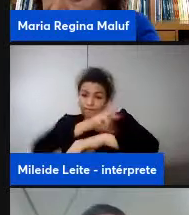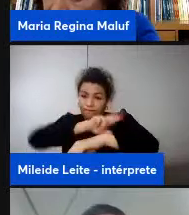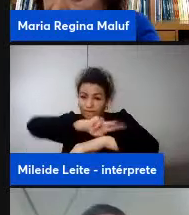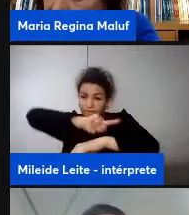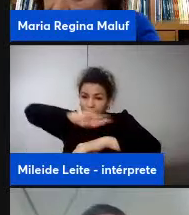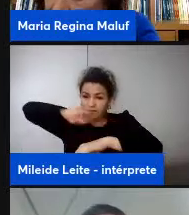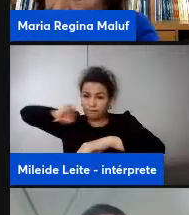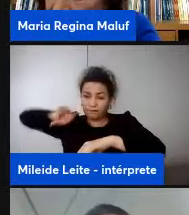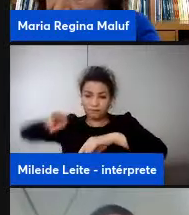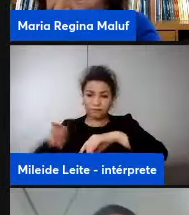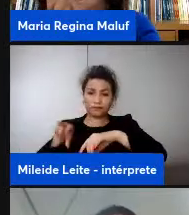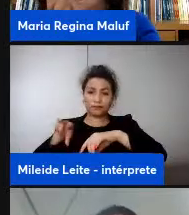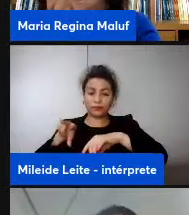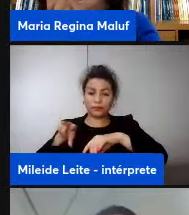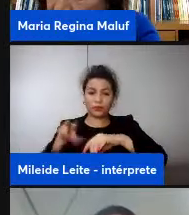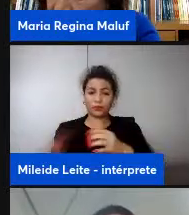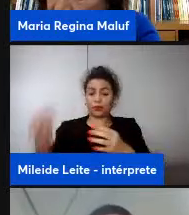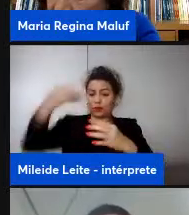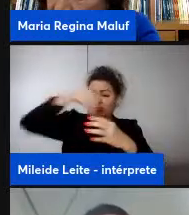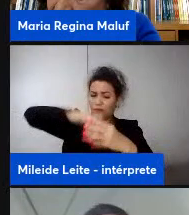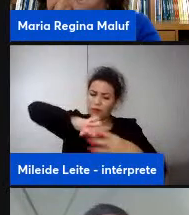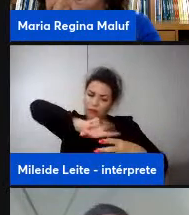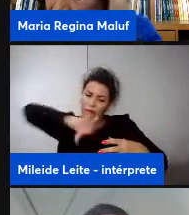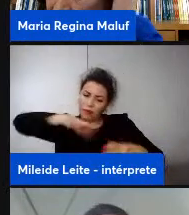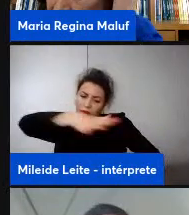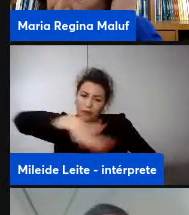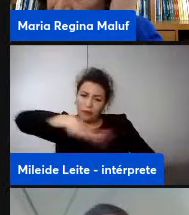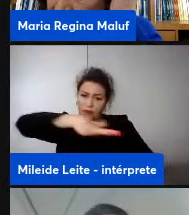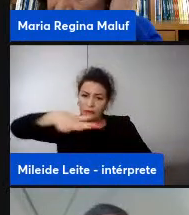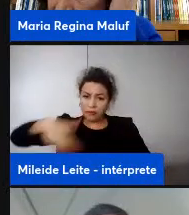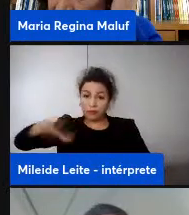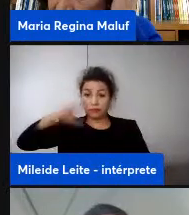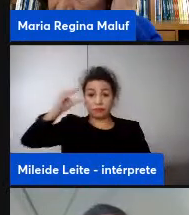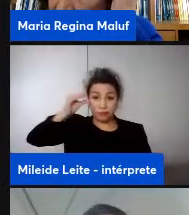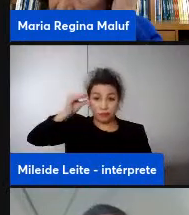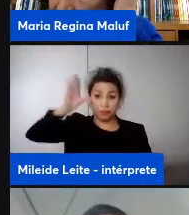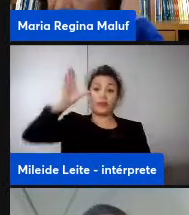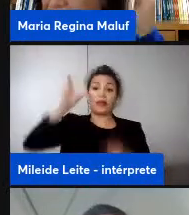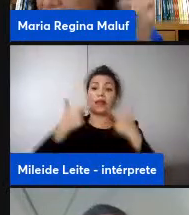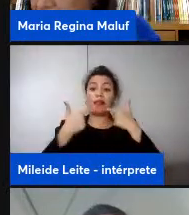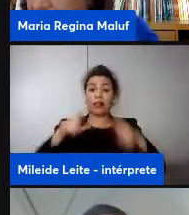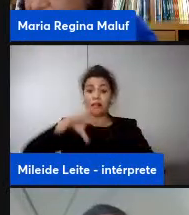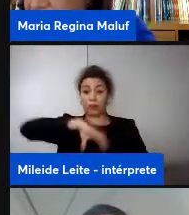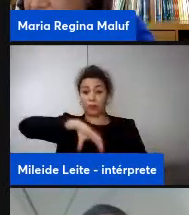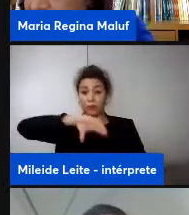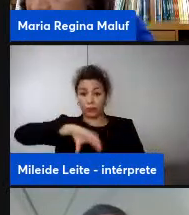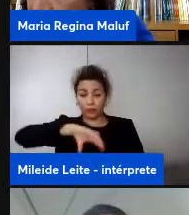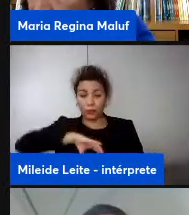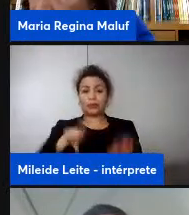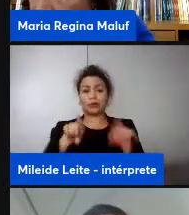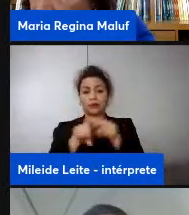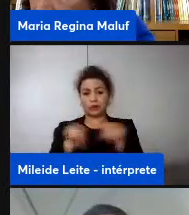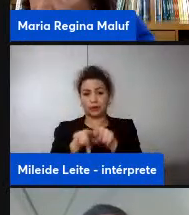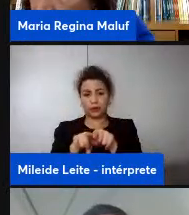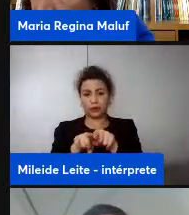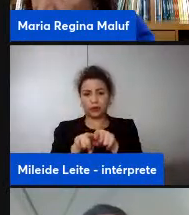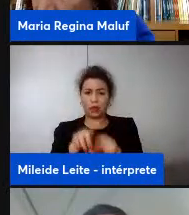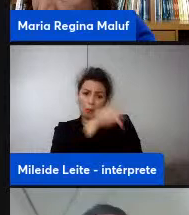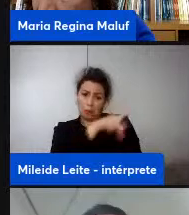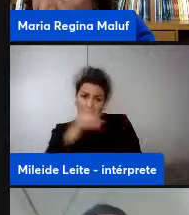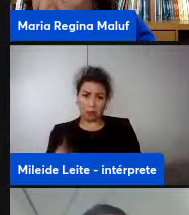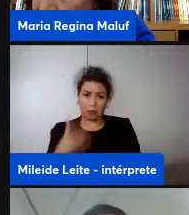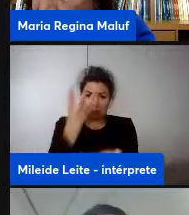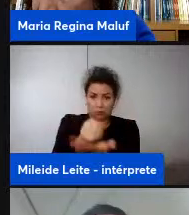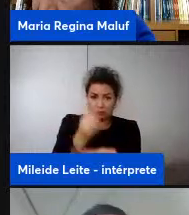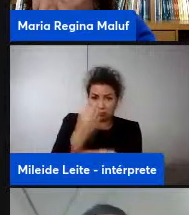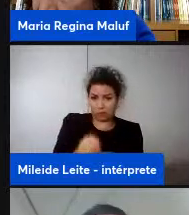interdisciplinar, envolve todas as áreas do conhecimento, como a língua portuguesa, como, quer dizer, o professor alfabetizador,